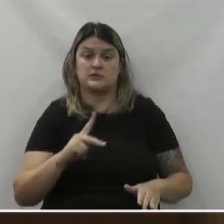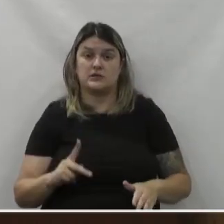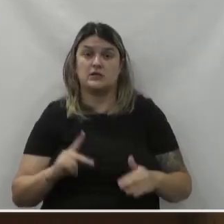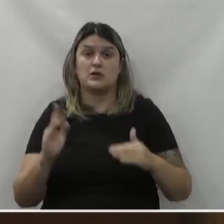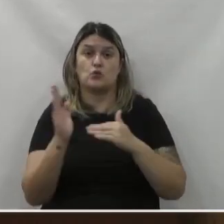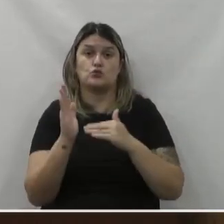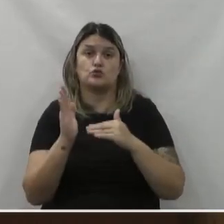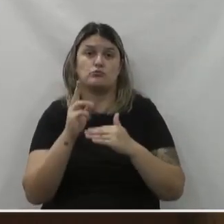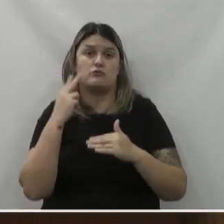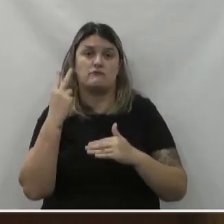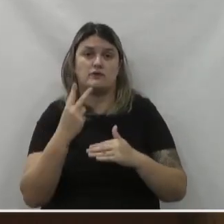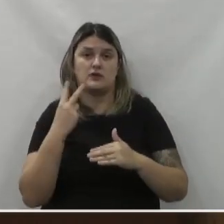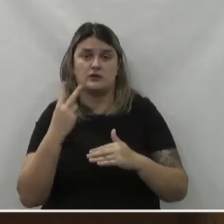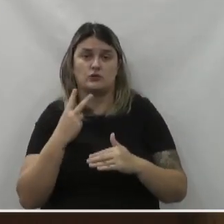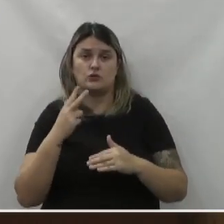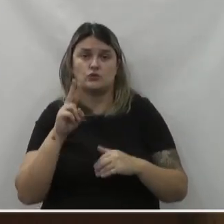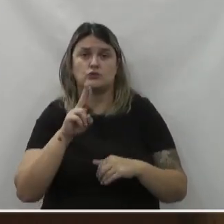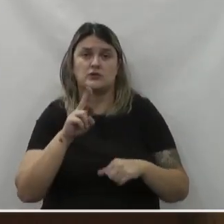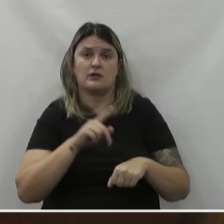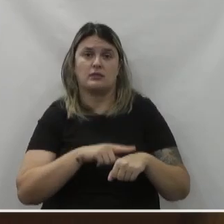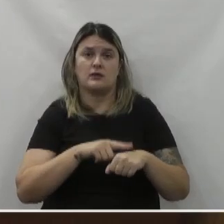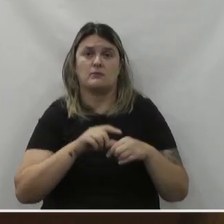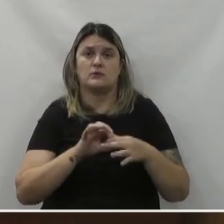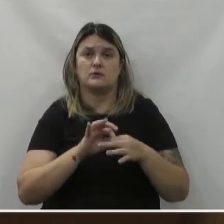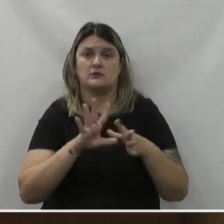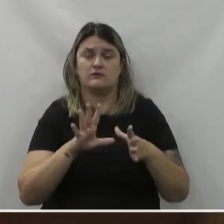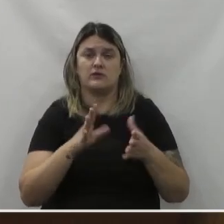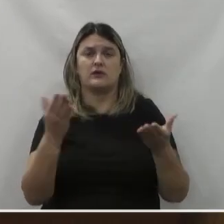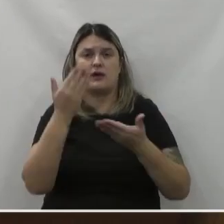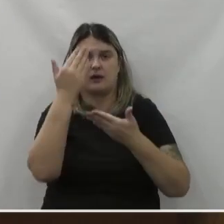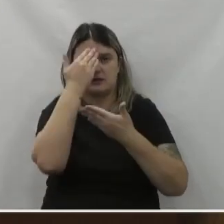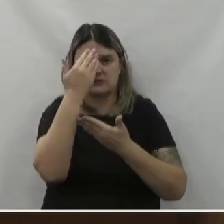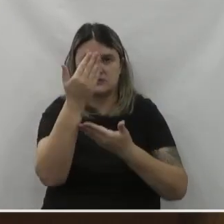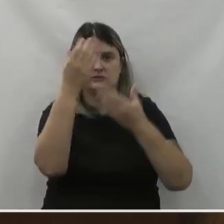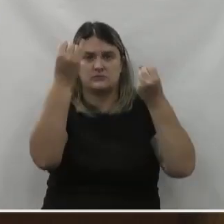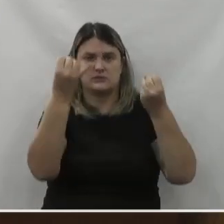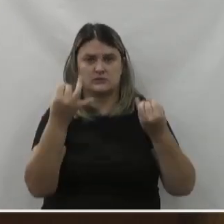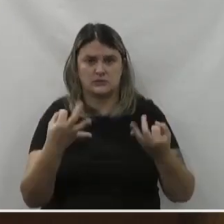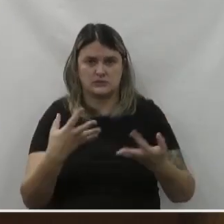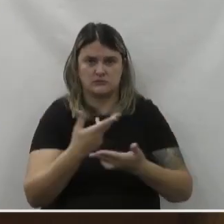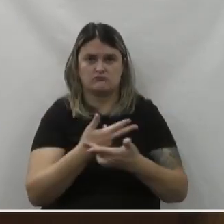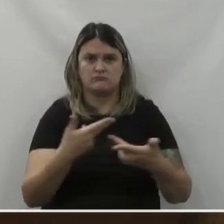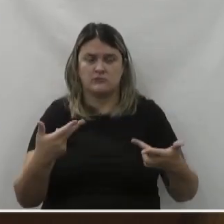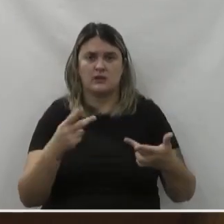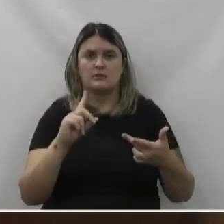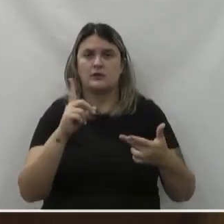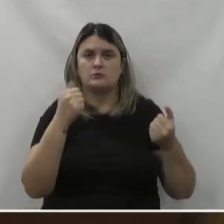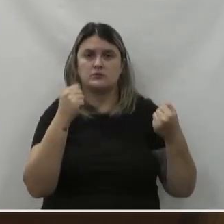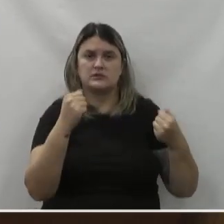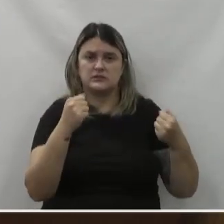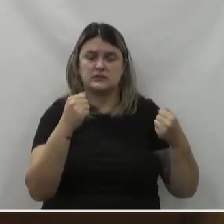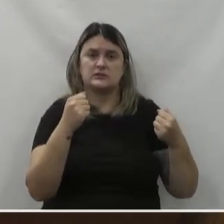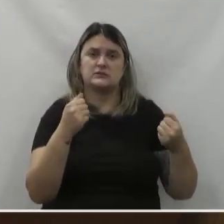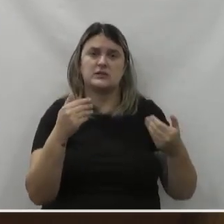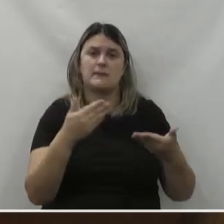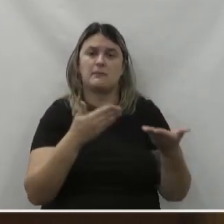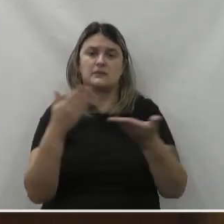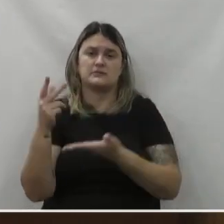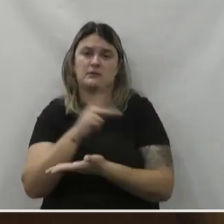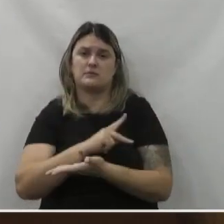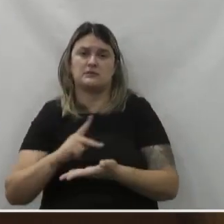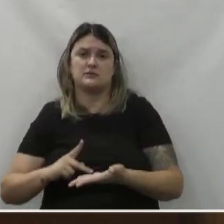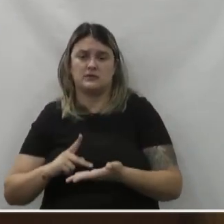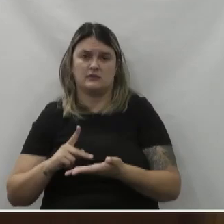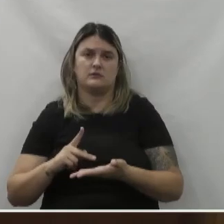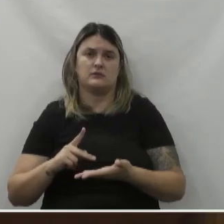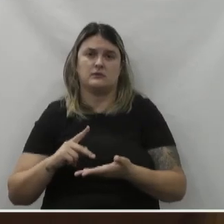último vereador a utilizar-se da palavra livre, inclusive para agradecimentos, explicações diversas, não necessitando passar a presidência ao